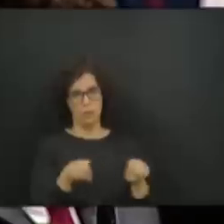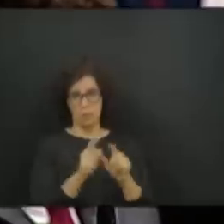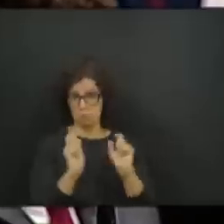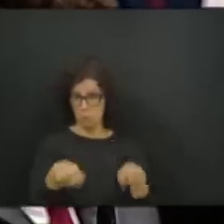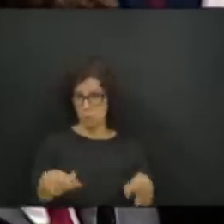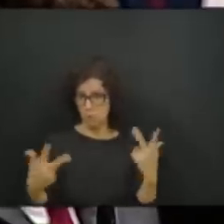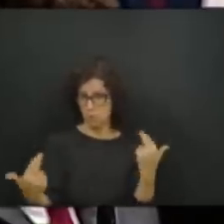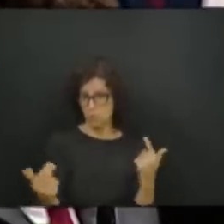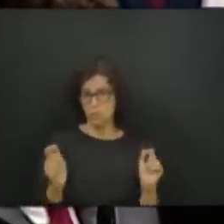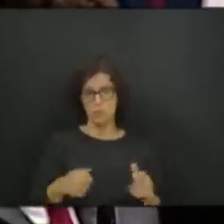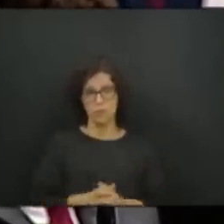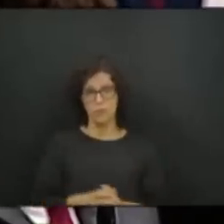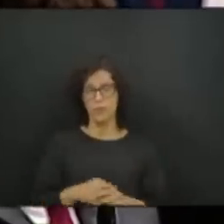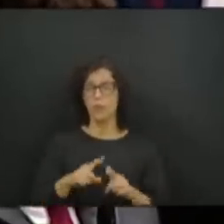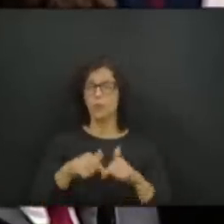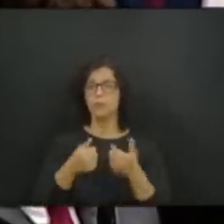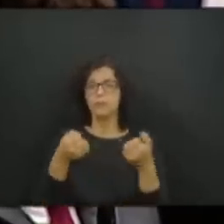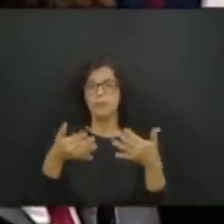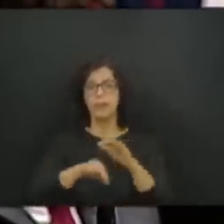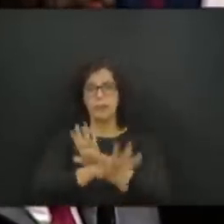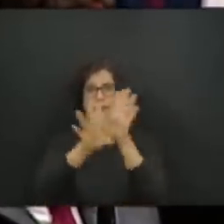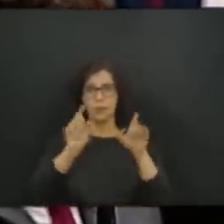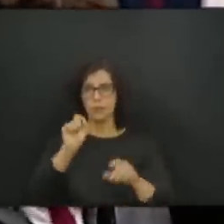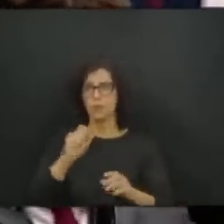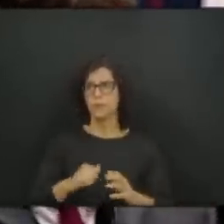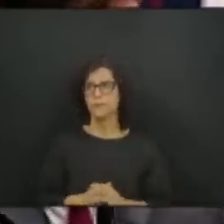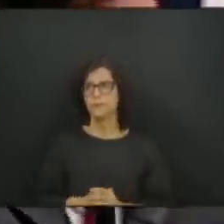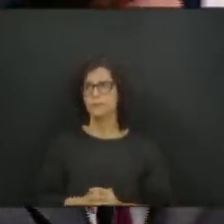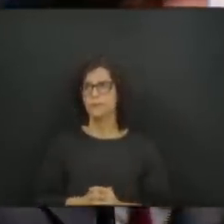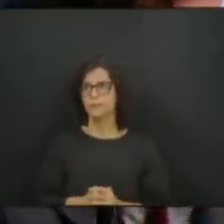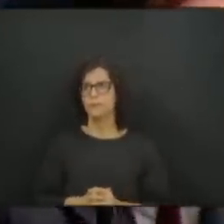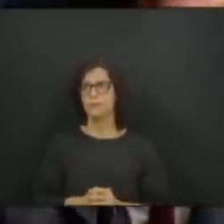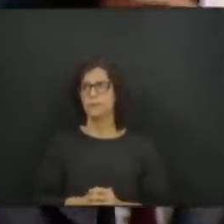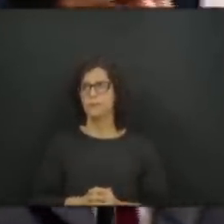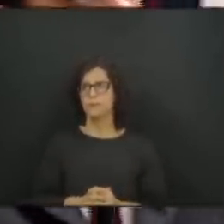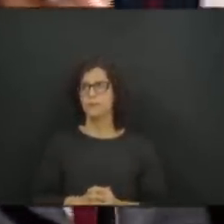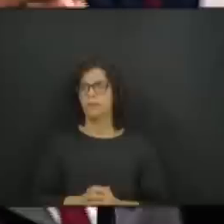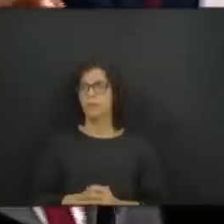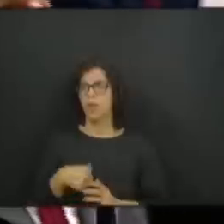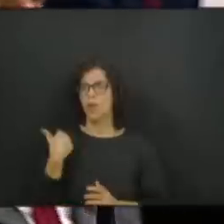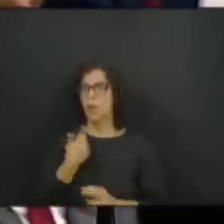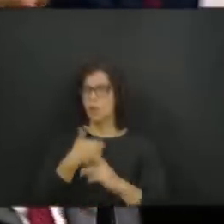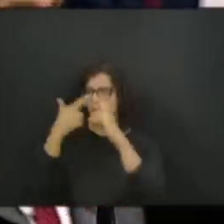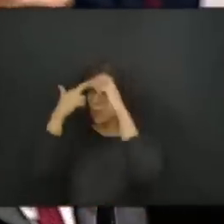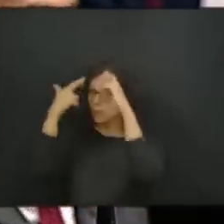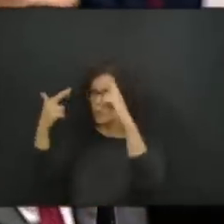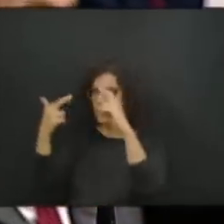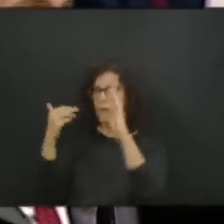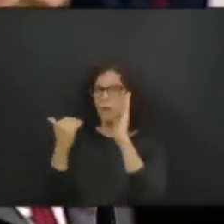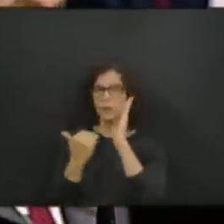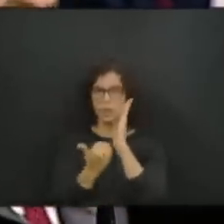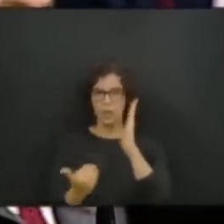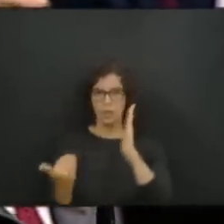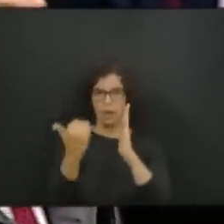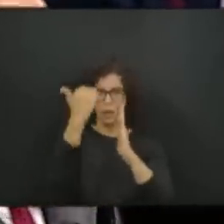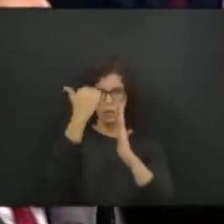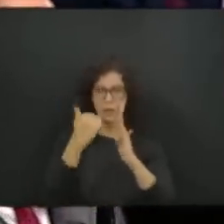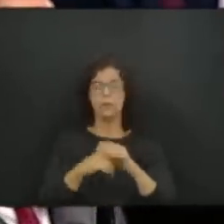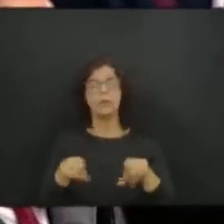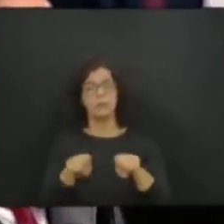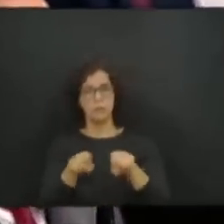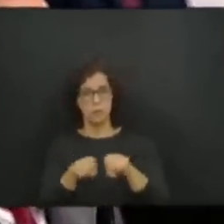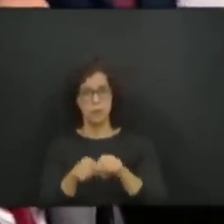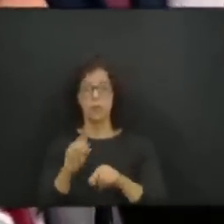aviões e helicópteros não só queria deixar claro que não o respeito à hierarquia a